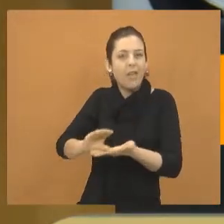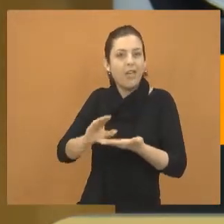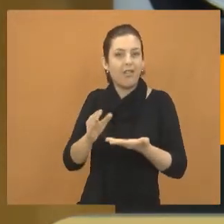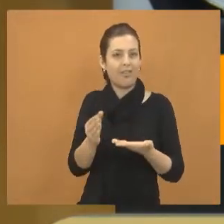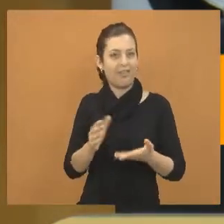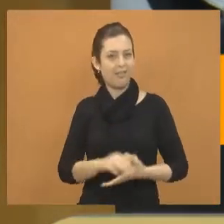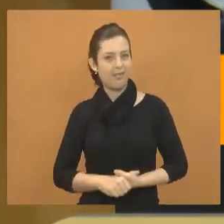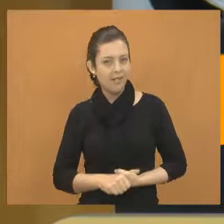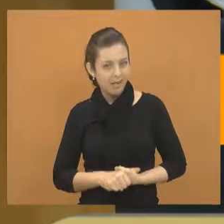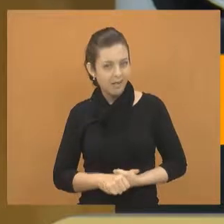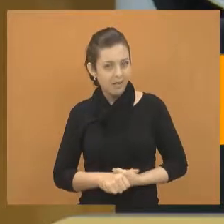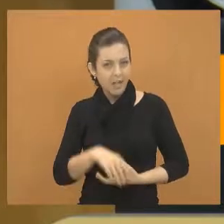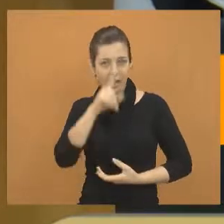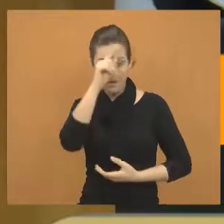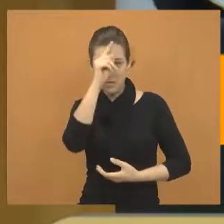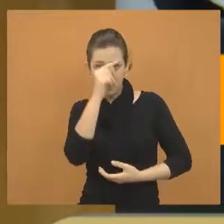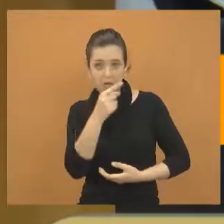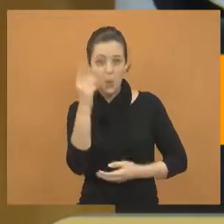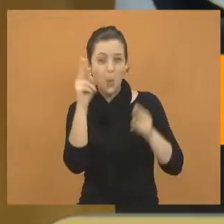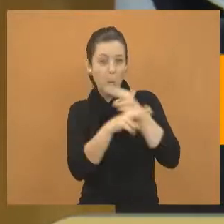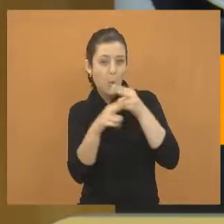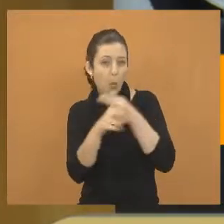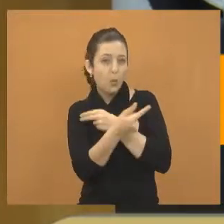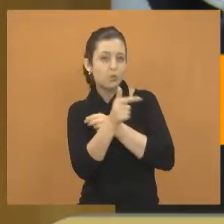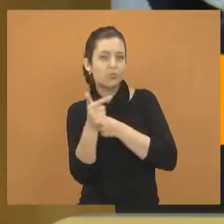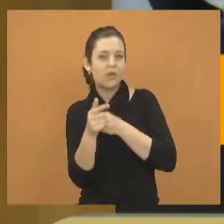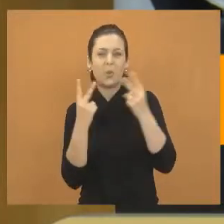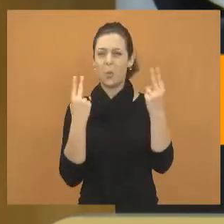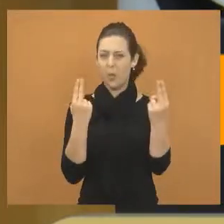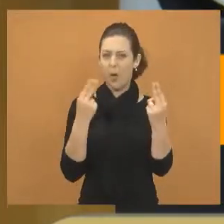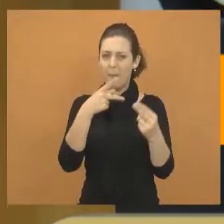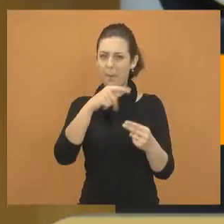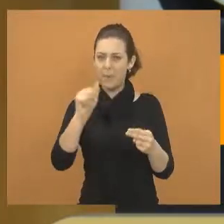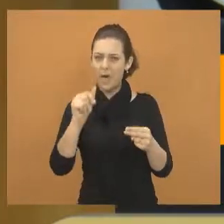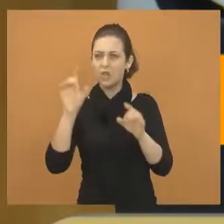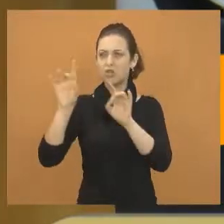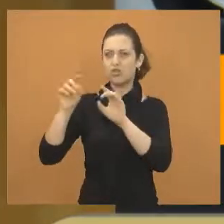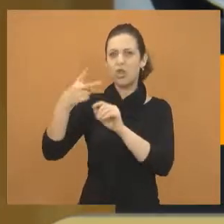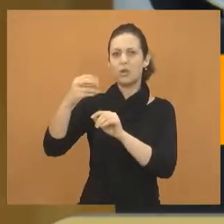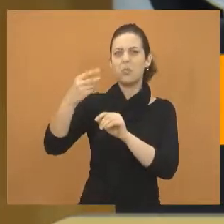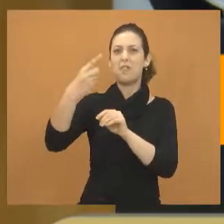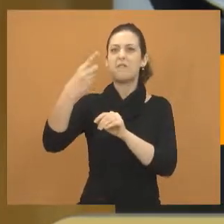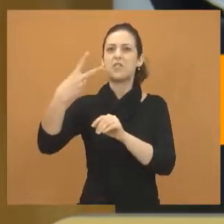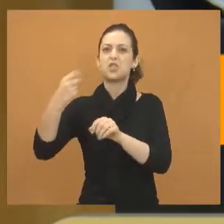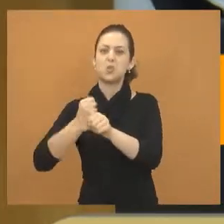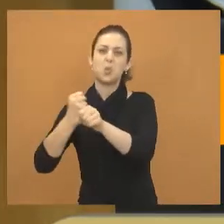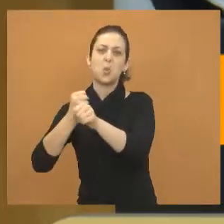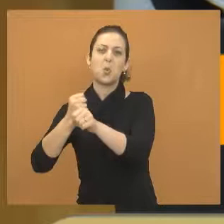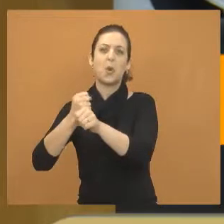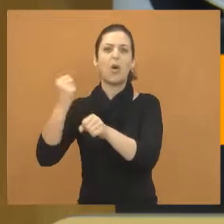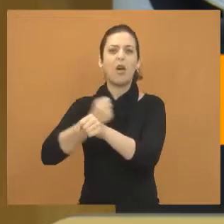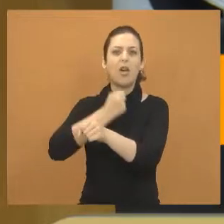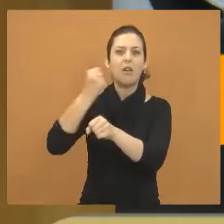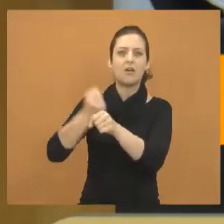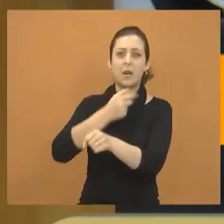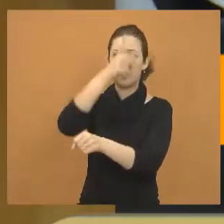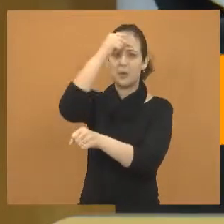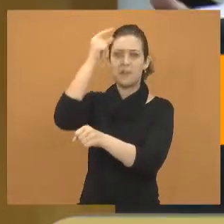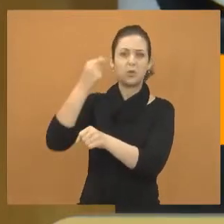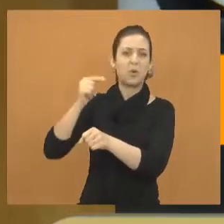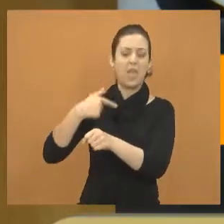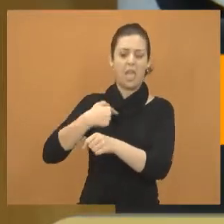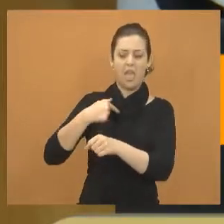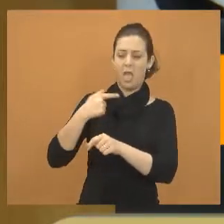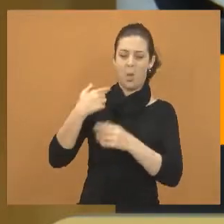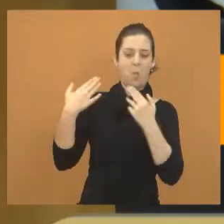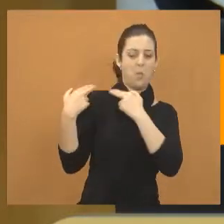da mesma forma, se está aqui colocado no PPA, que somente em 2021 vai ser construído, o prefeito está dizendo que não